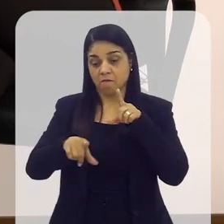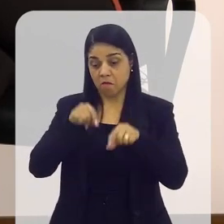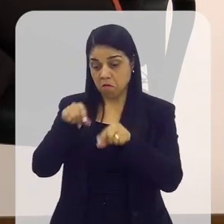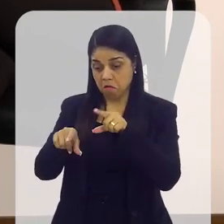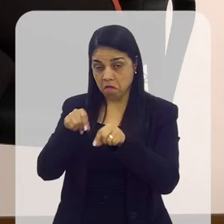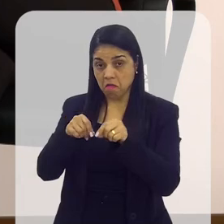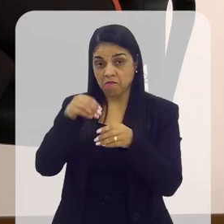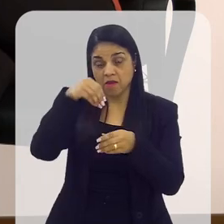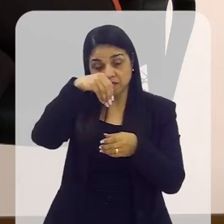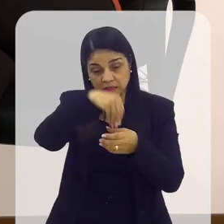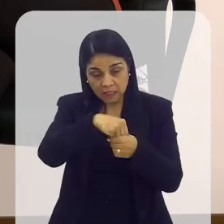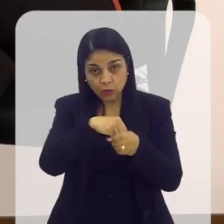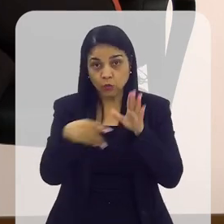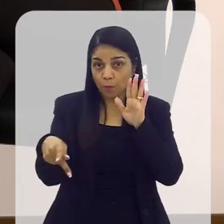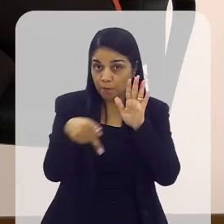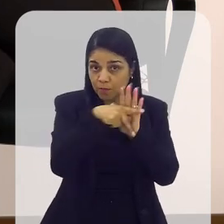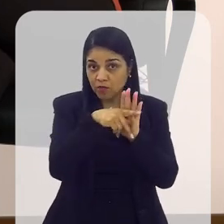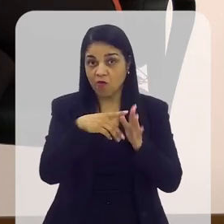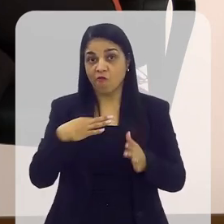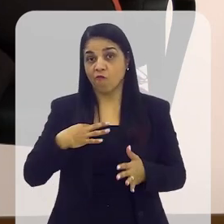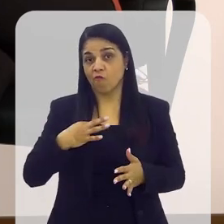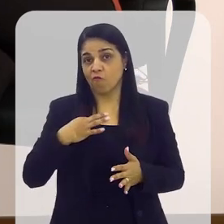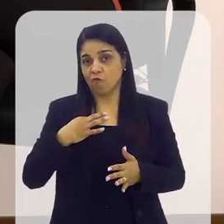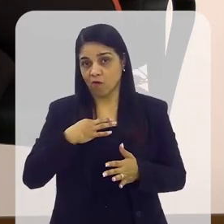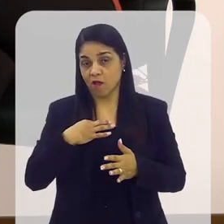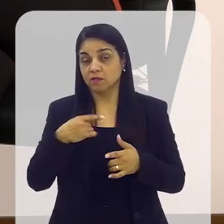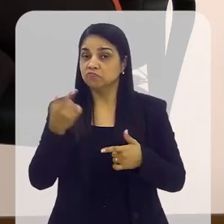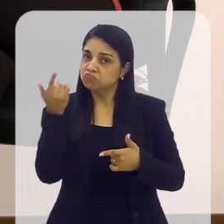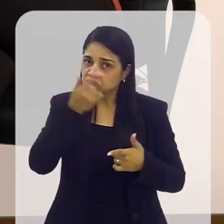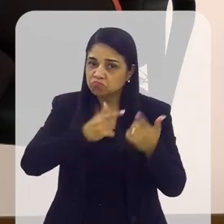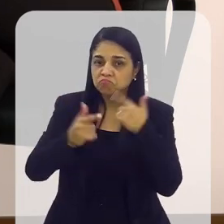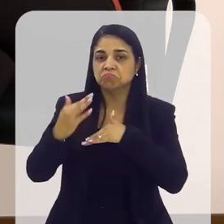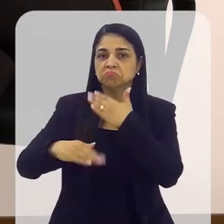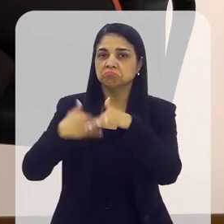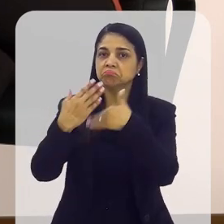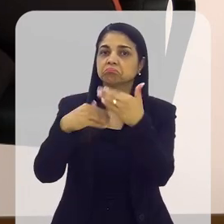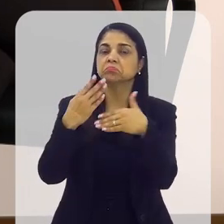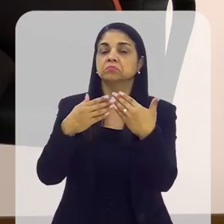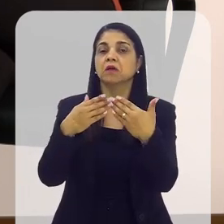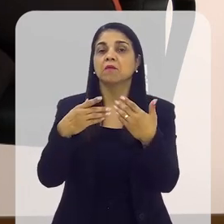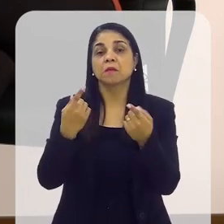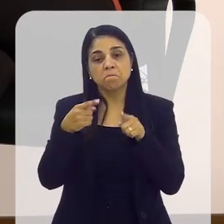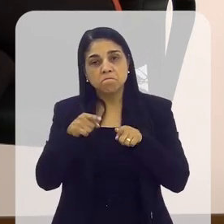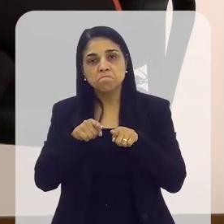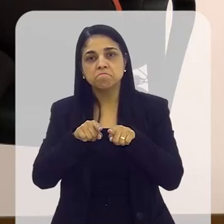para ser voluntário dentro do projeto. E a gente consegue caminhar porque